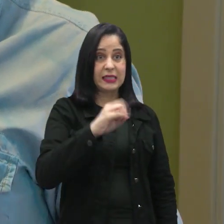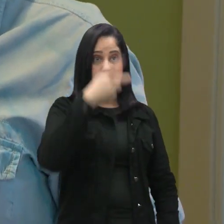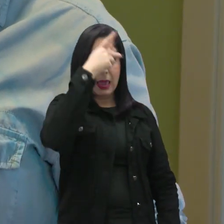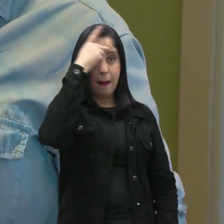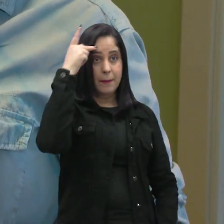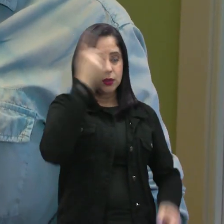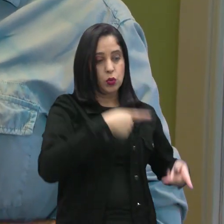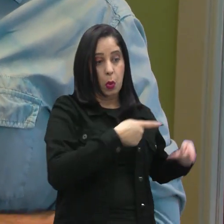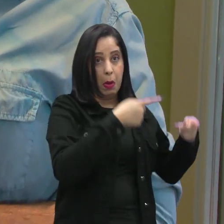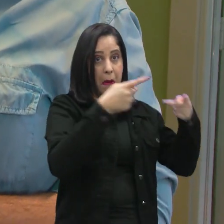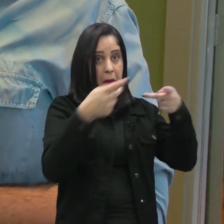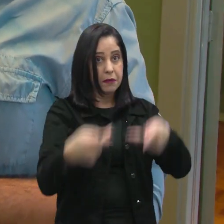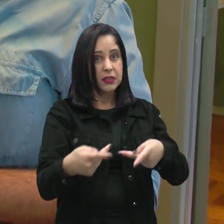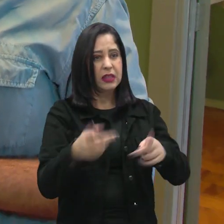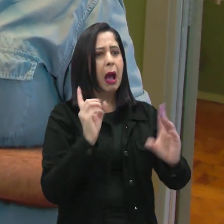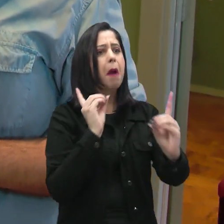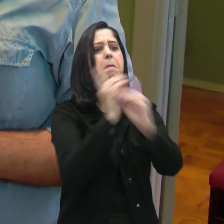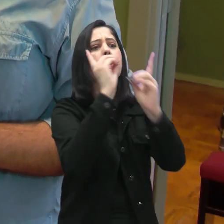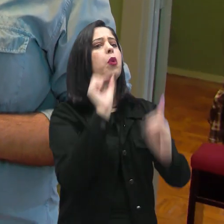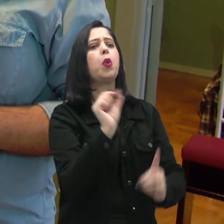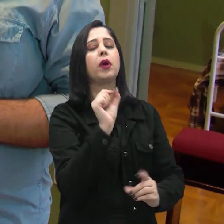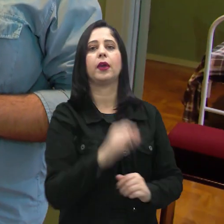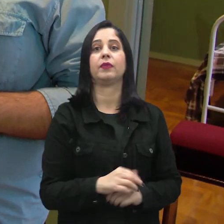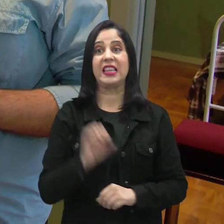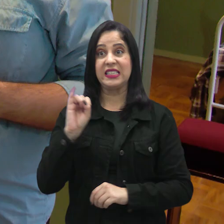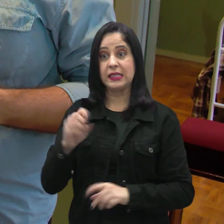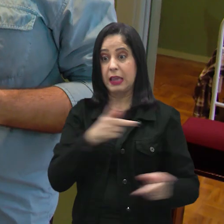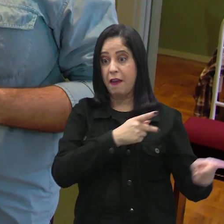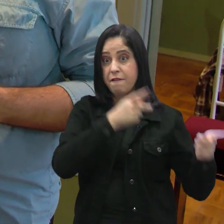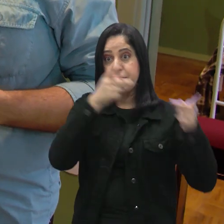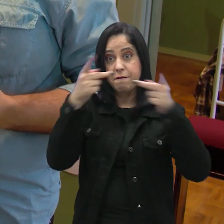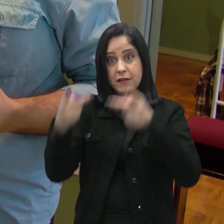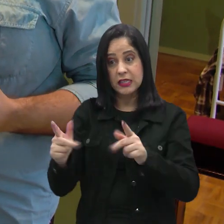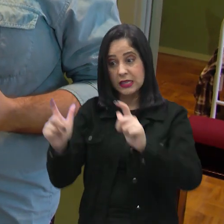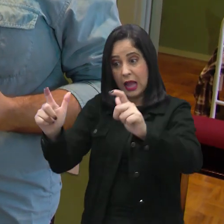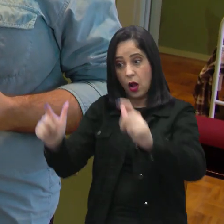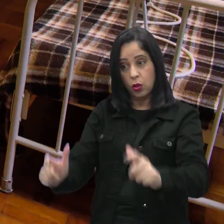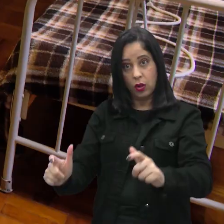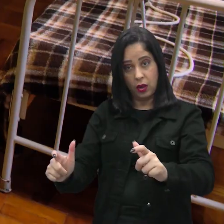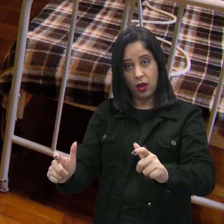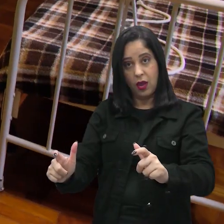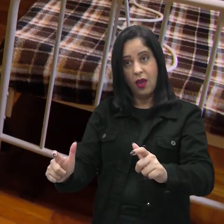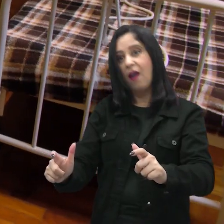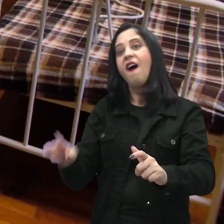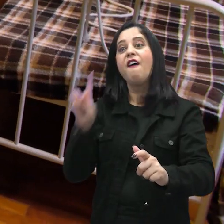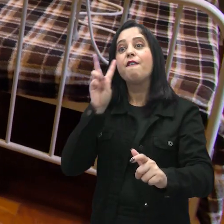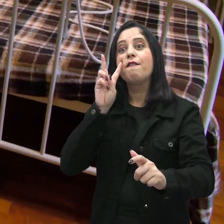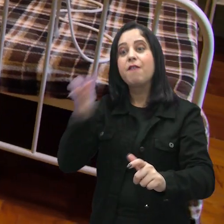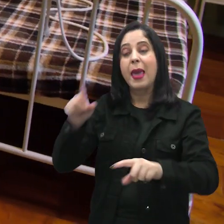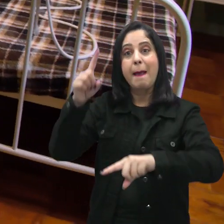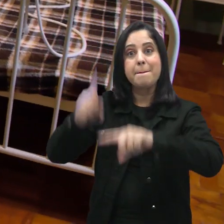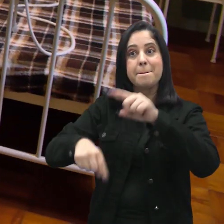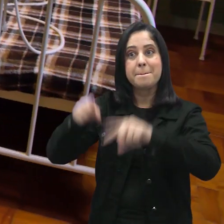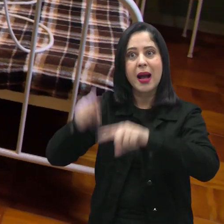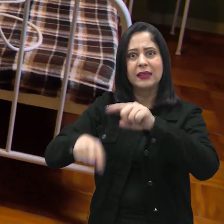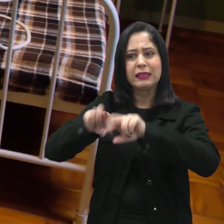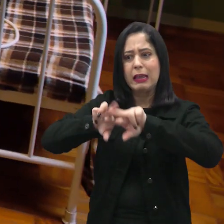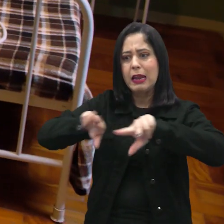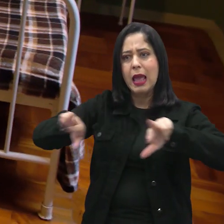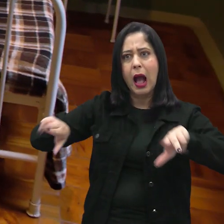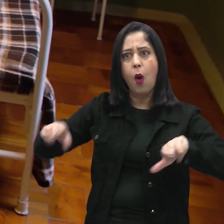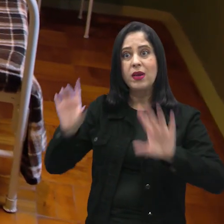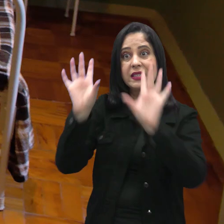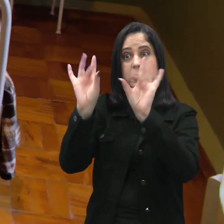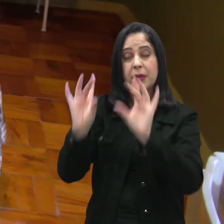uma visita aqui ao espaço do memorial encontra o quê? Quem vem ao quarto do Padre Rodolfo, ao relicário, encontra aqui, na